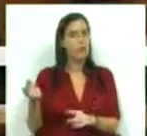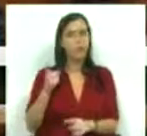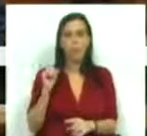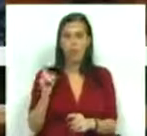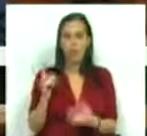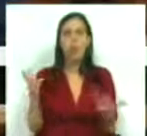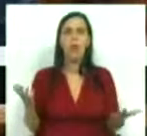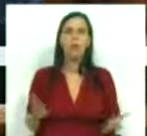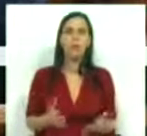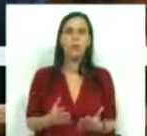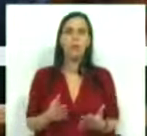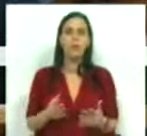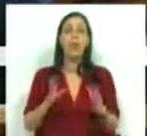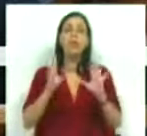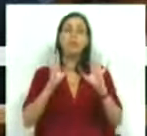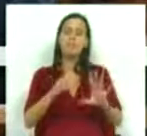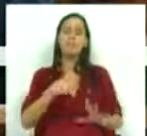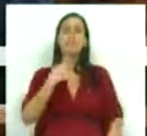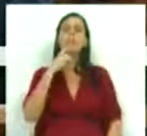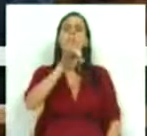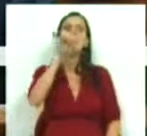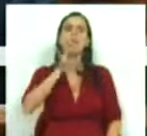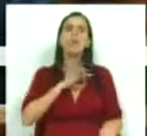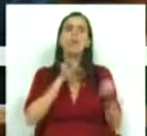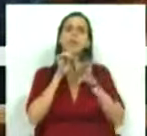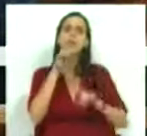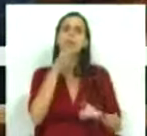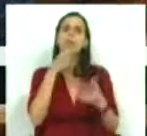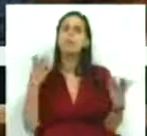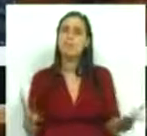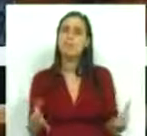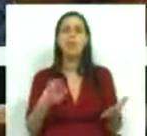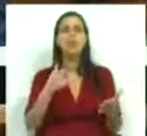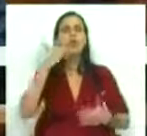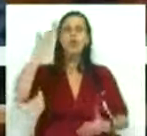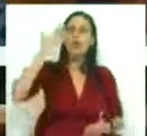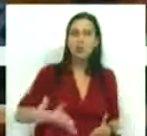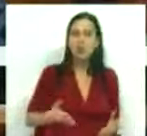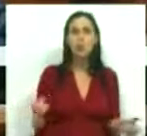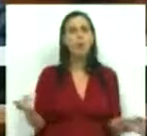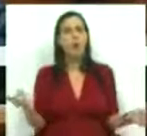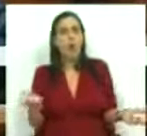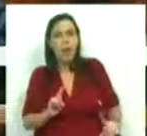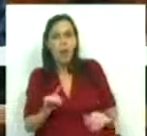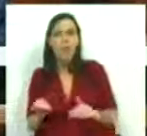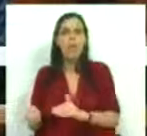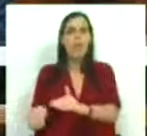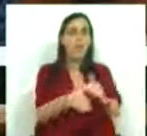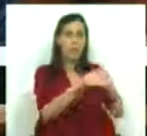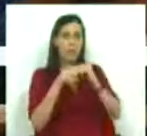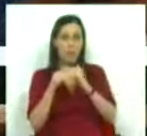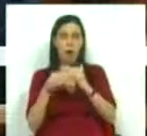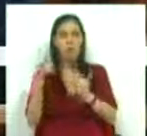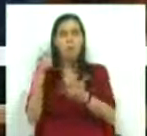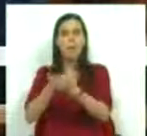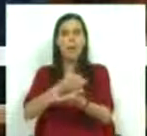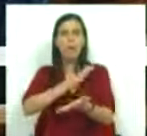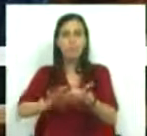é. E eu pergunto, senhores deputados, é ou não justo e equitativo